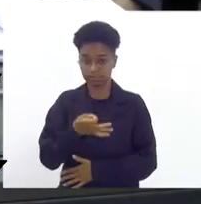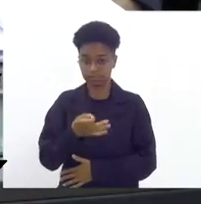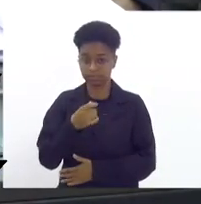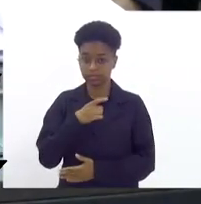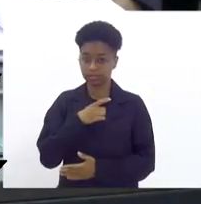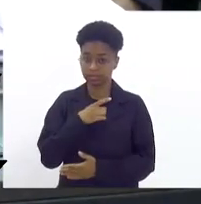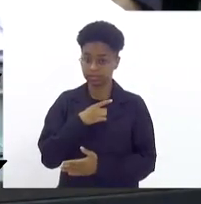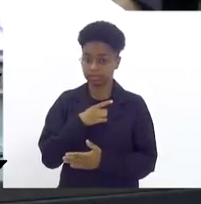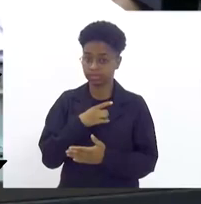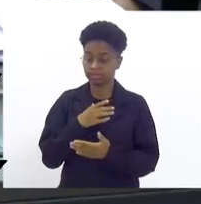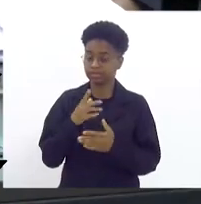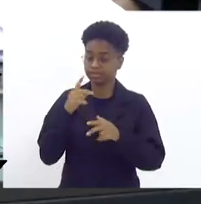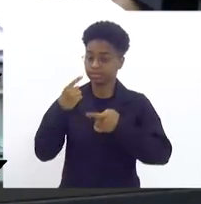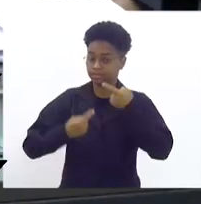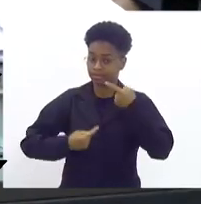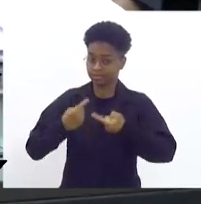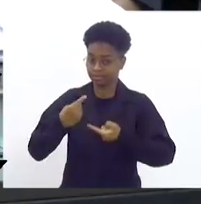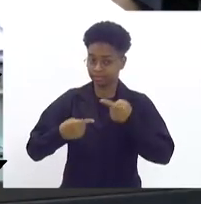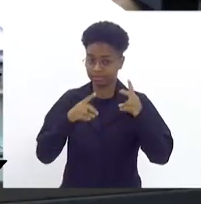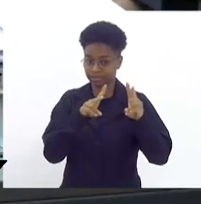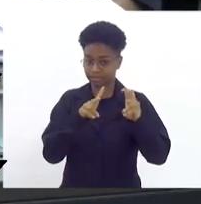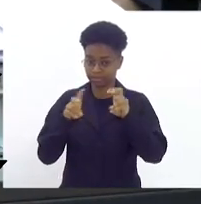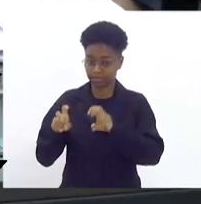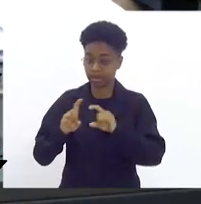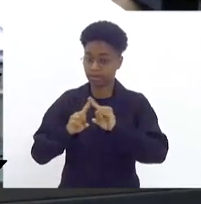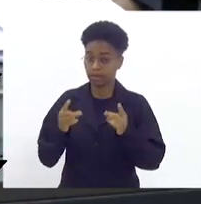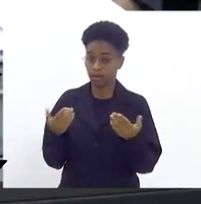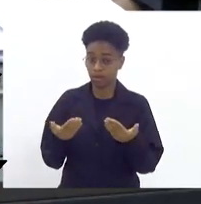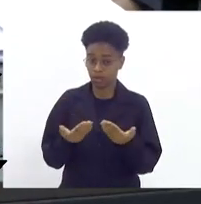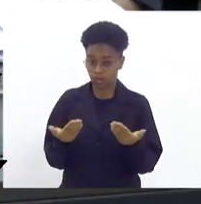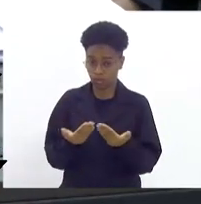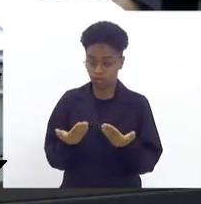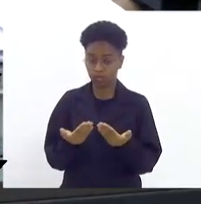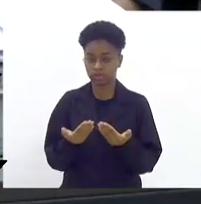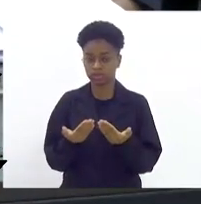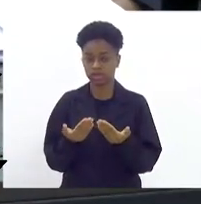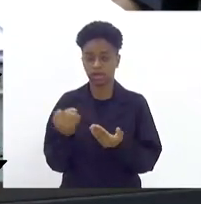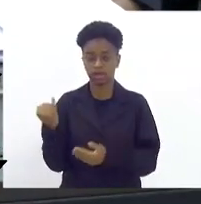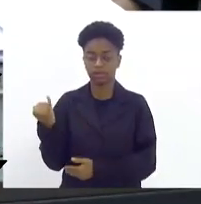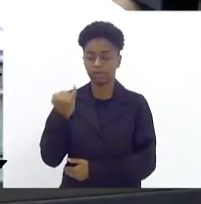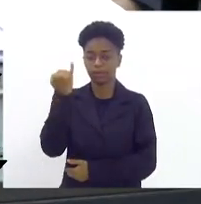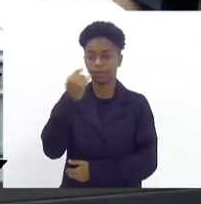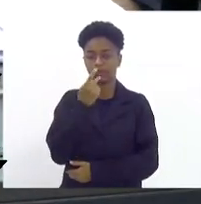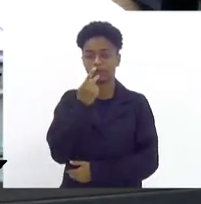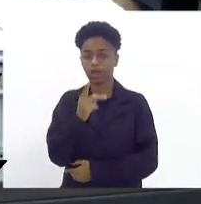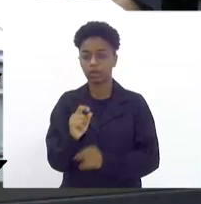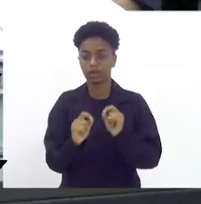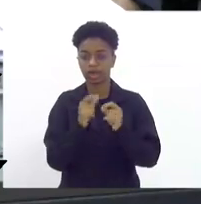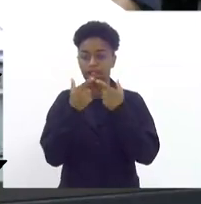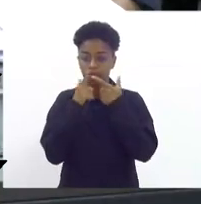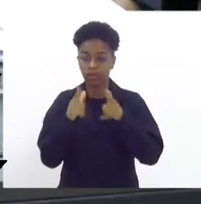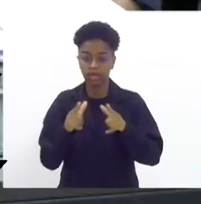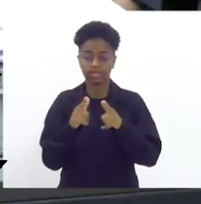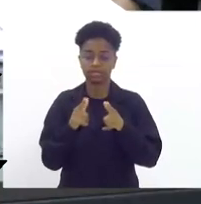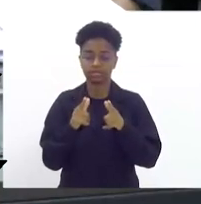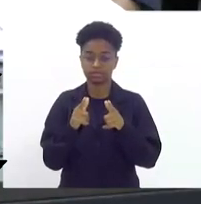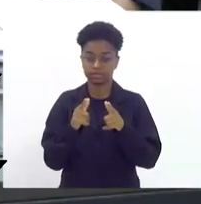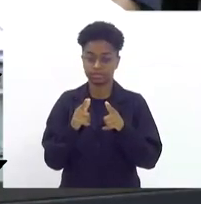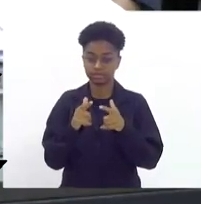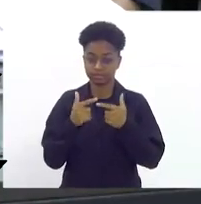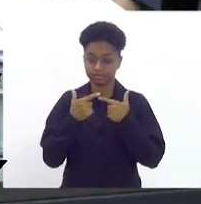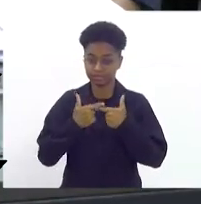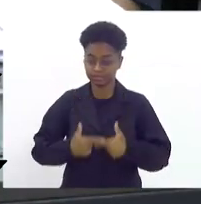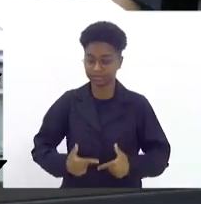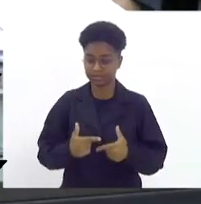caminhar sobre esse tema, mas hoje é determinante dizer que a linguagem neutra, ela é excludente para as pessoas